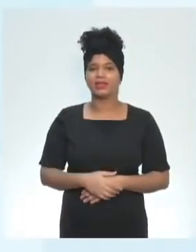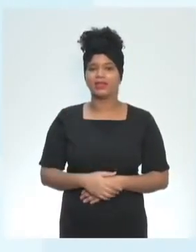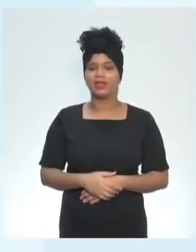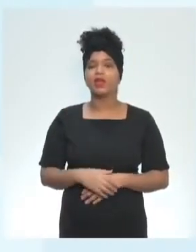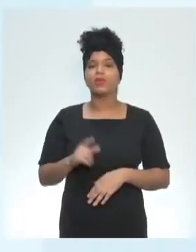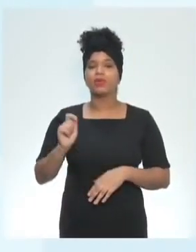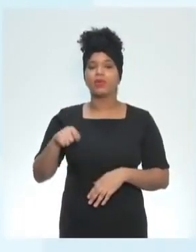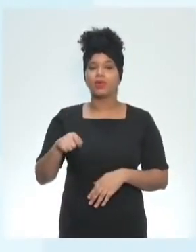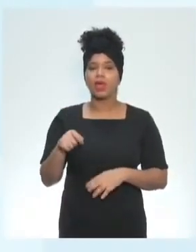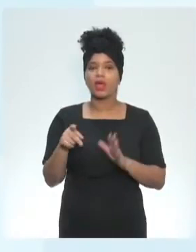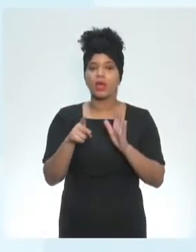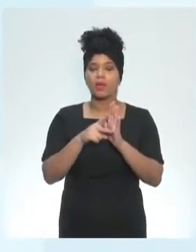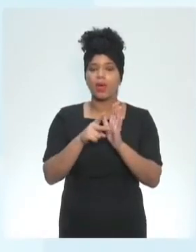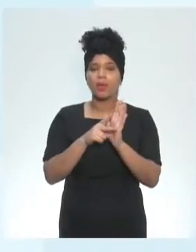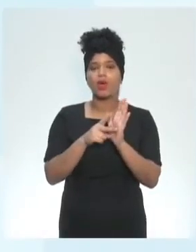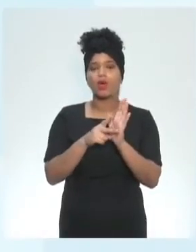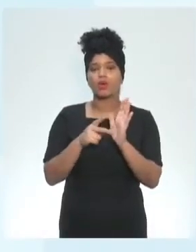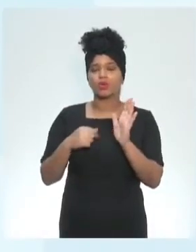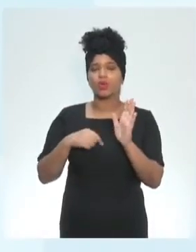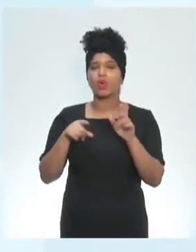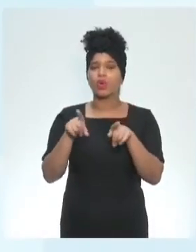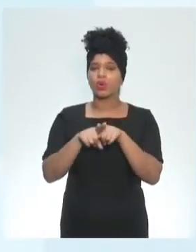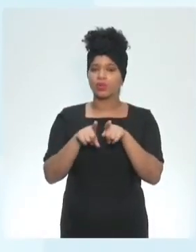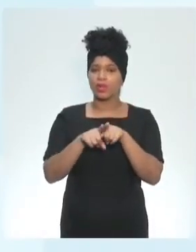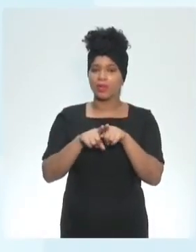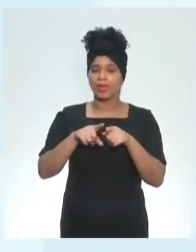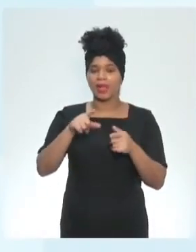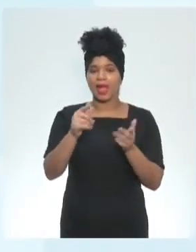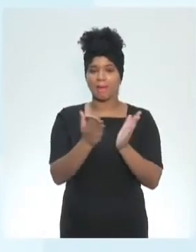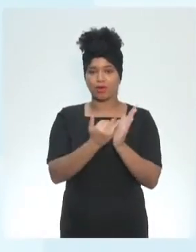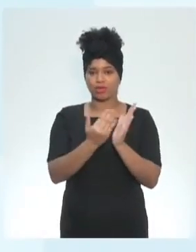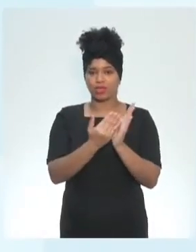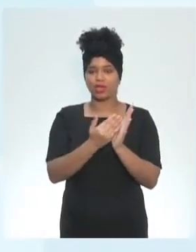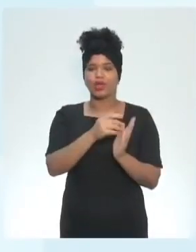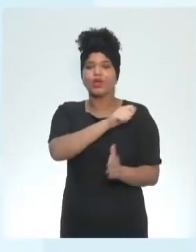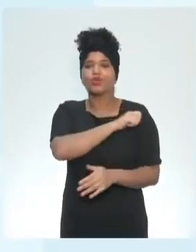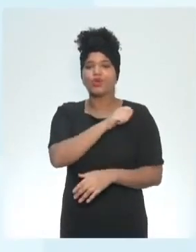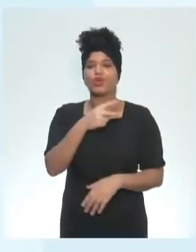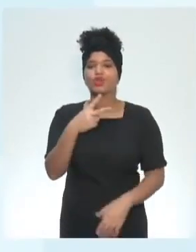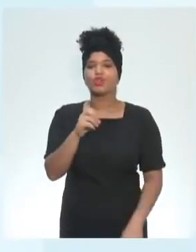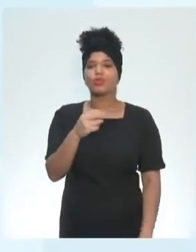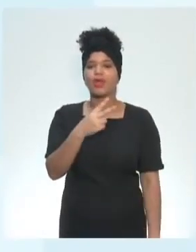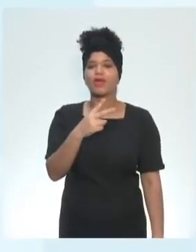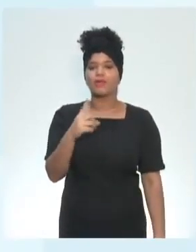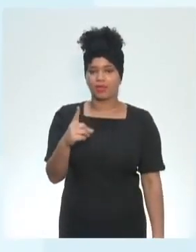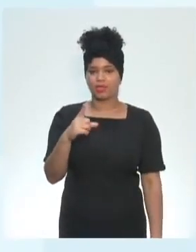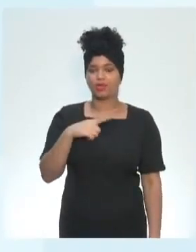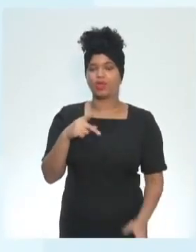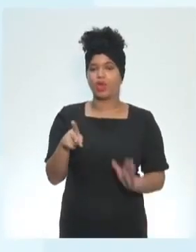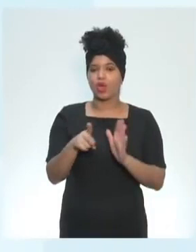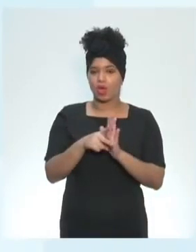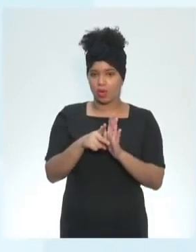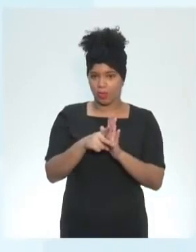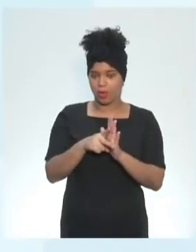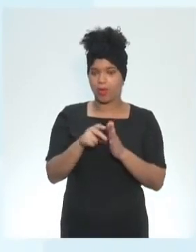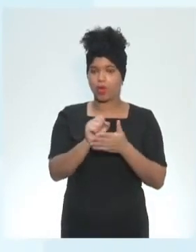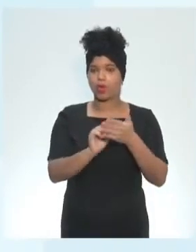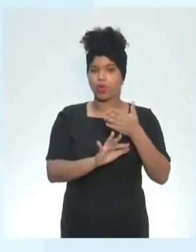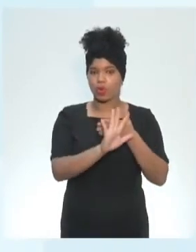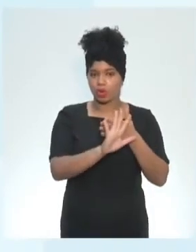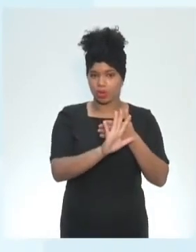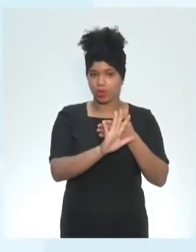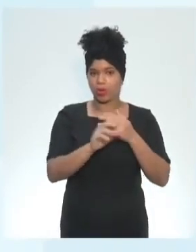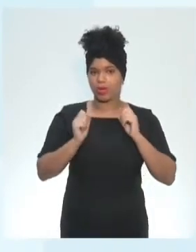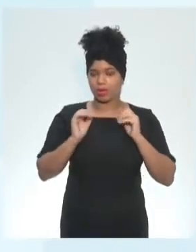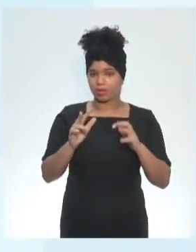caneta um lápis saiu book o ato e eu sou apostila caderno do aluno 2021 currículo em Ação Volume 2